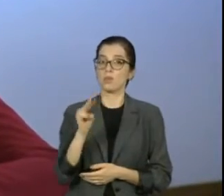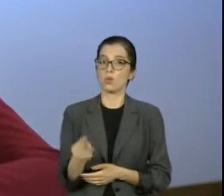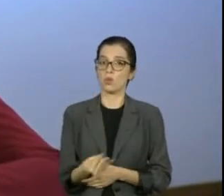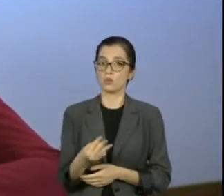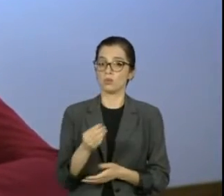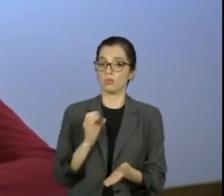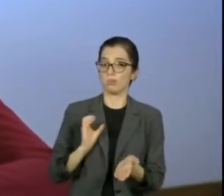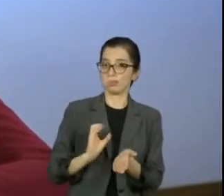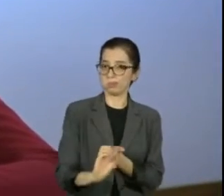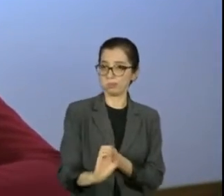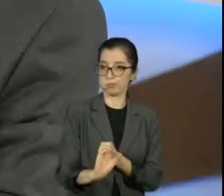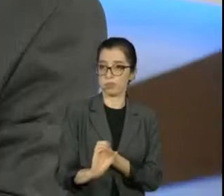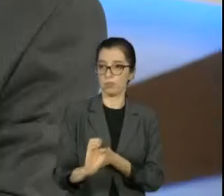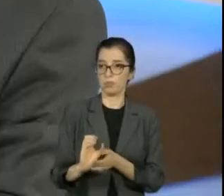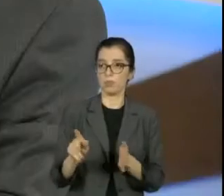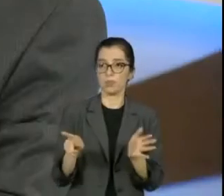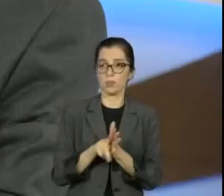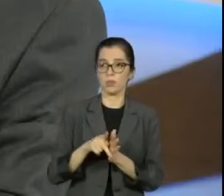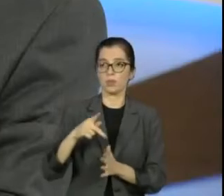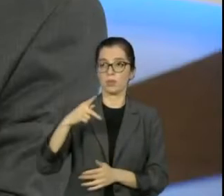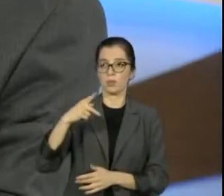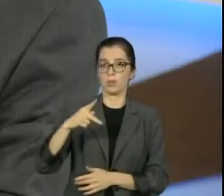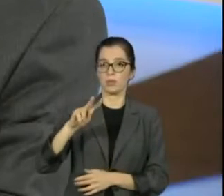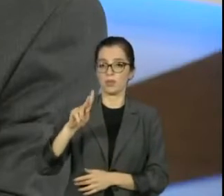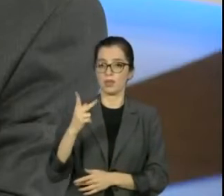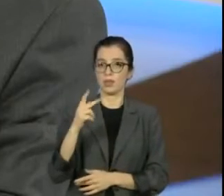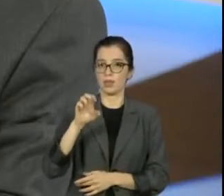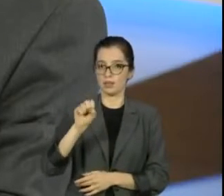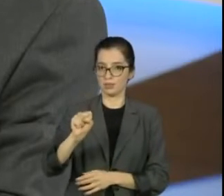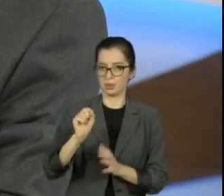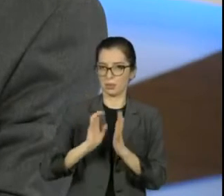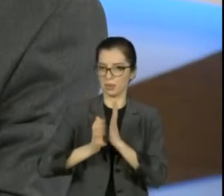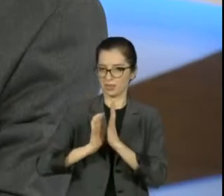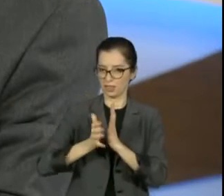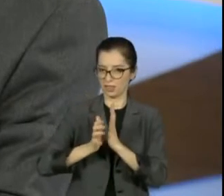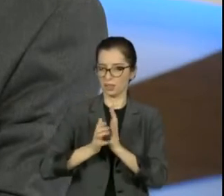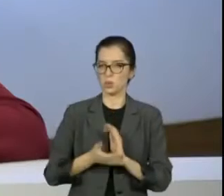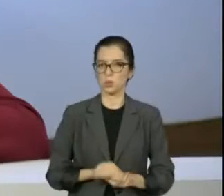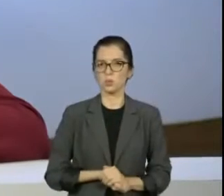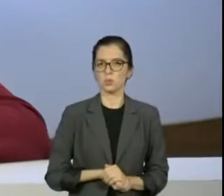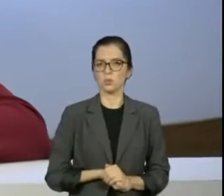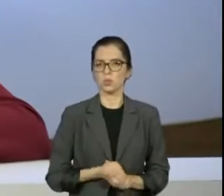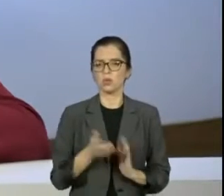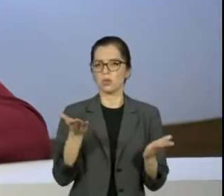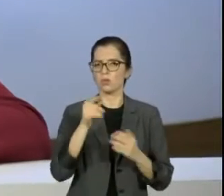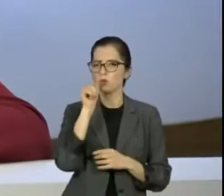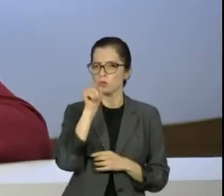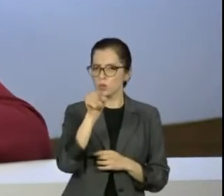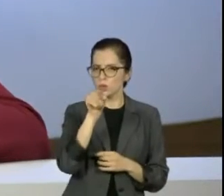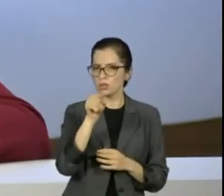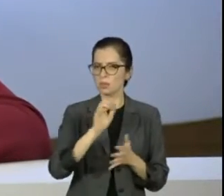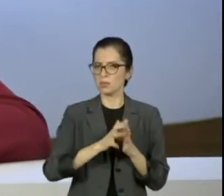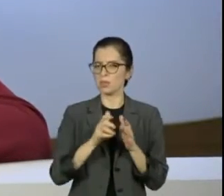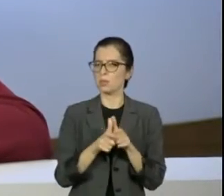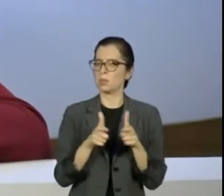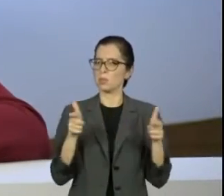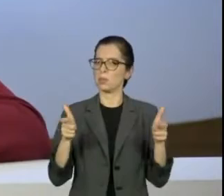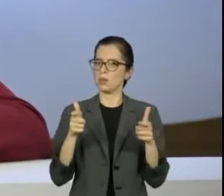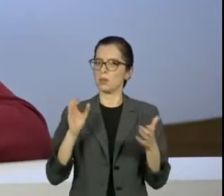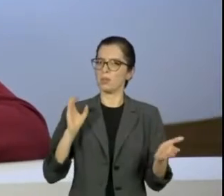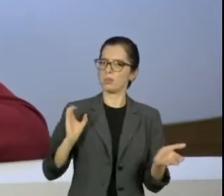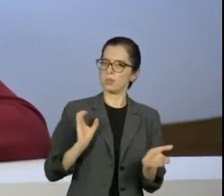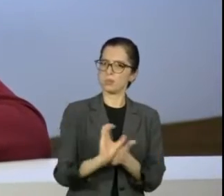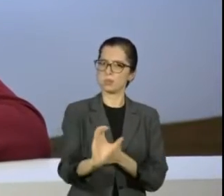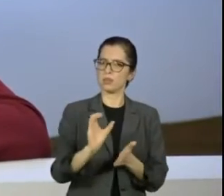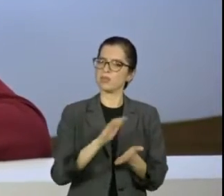PHS, investiu só 200 mil reais, eles não tinham estrutura. E agora o senhor, num partido maior, não investiu nada de dinheiro do senhor